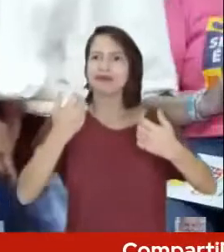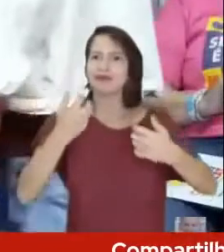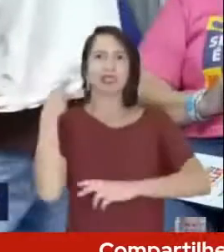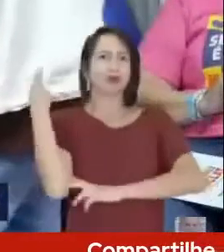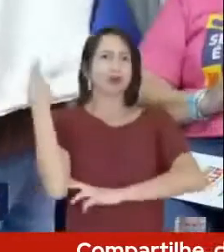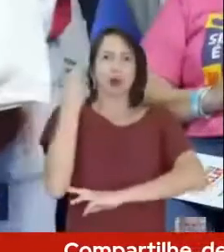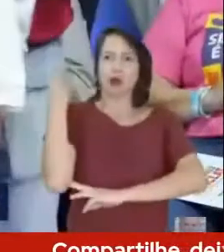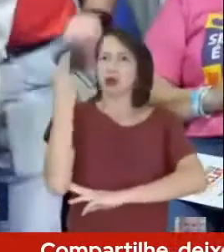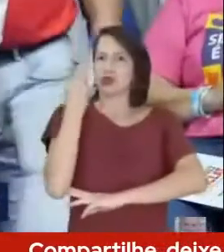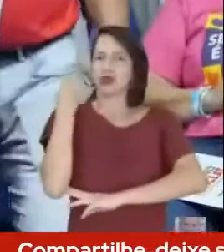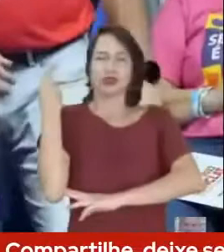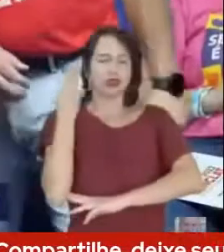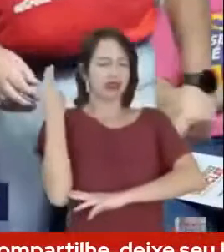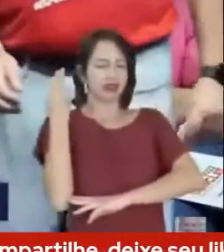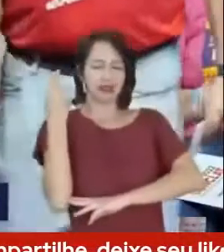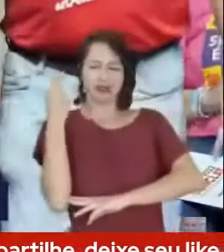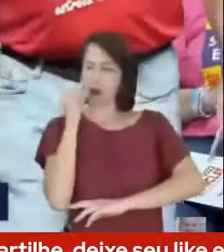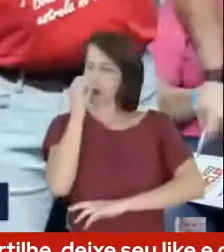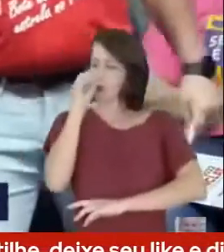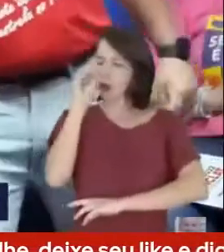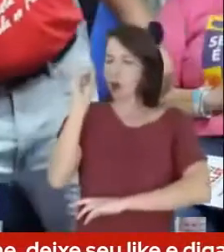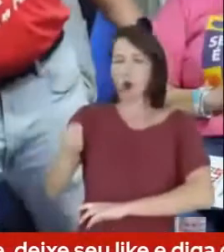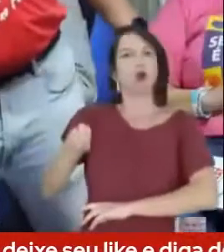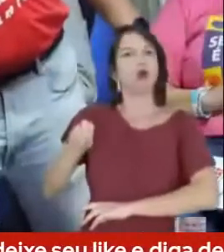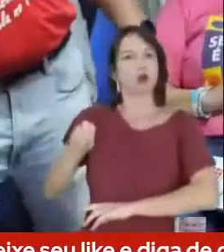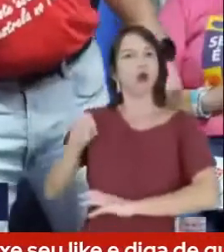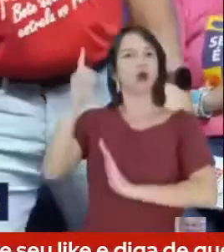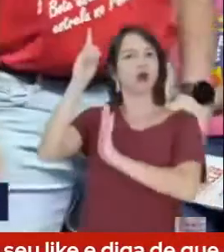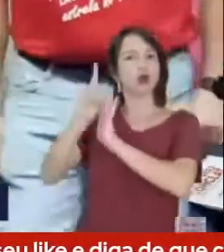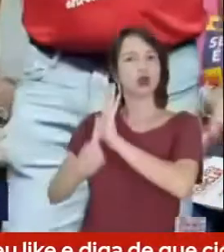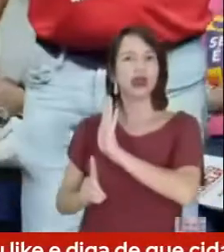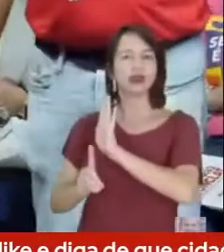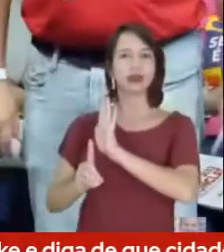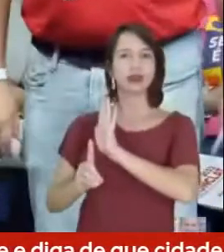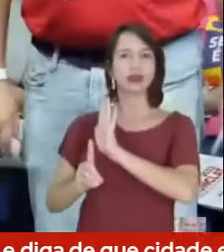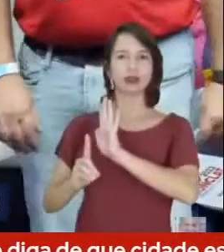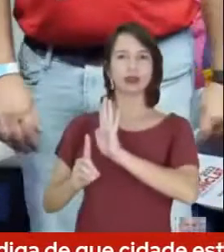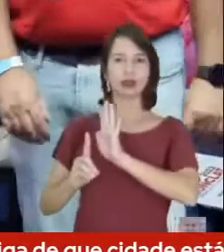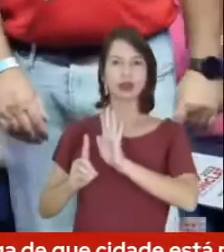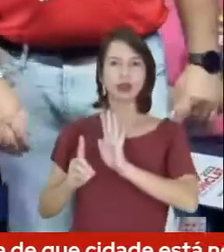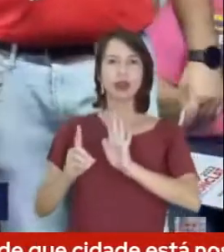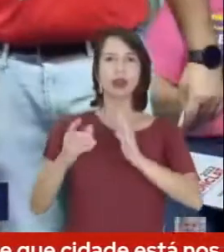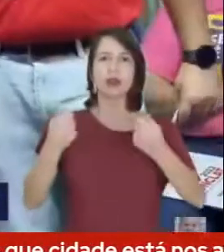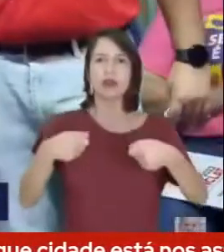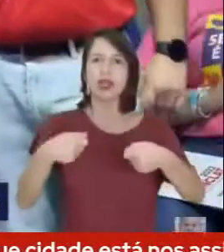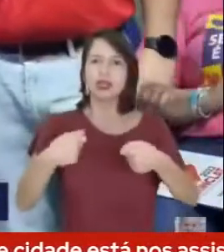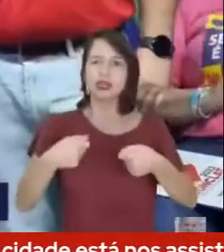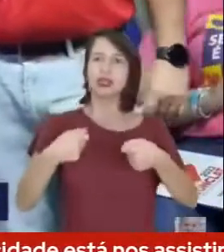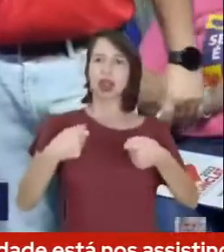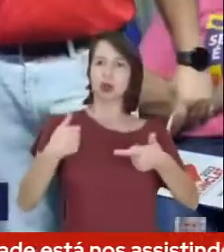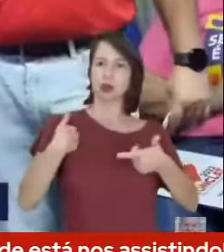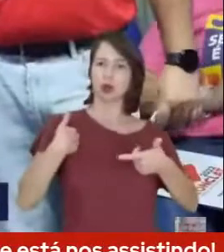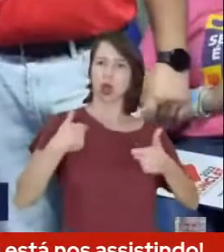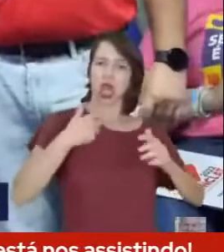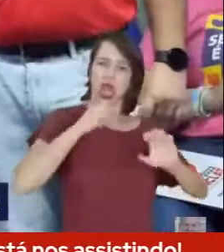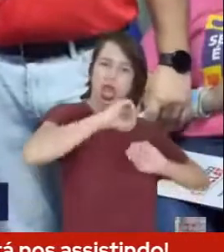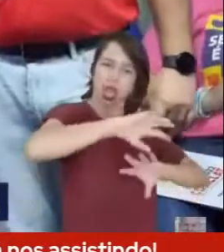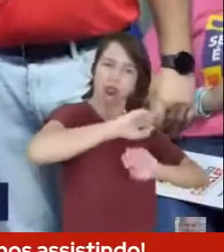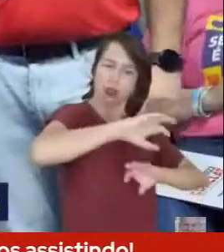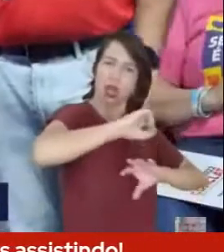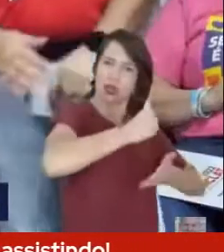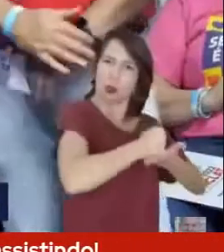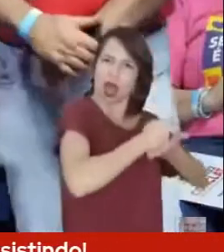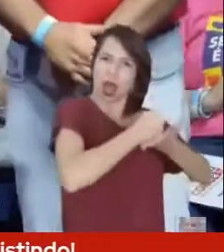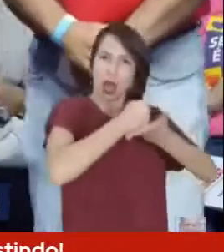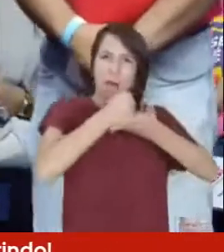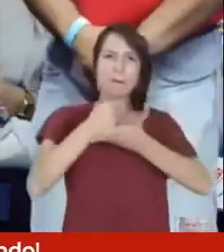educação sem habitação, sem saúde, sem emprego, sem segurança. Por isso, a